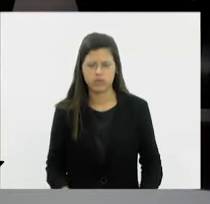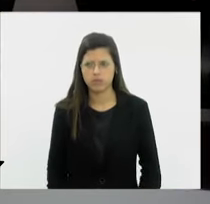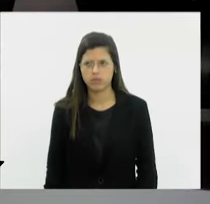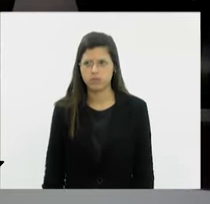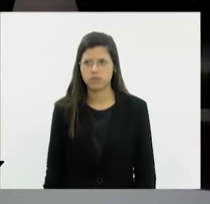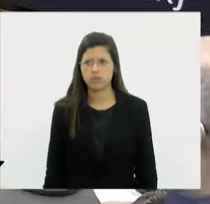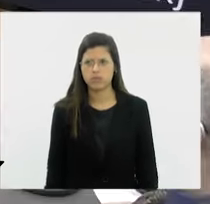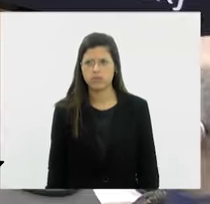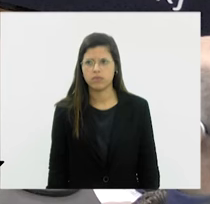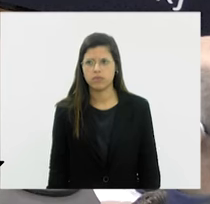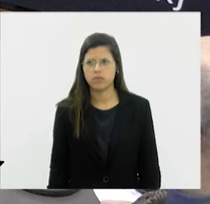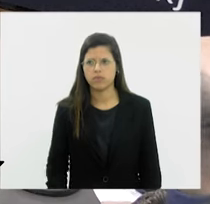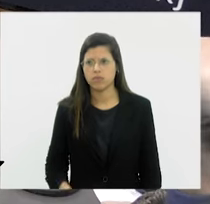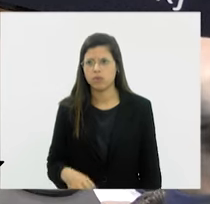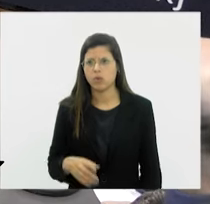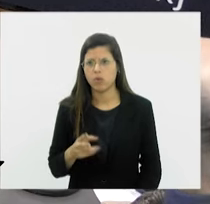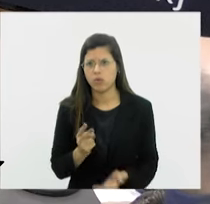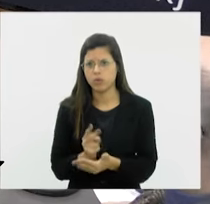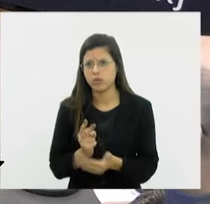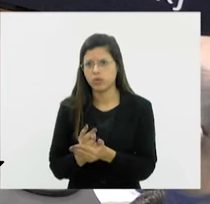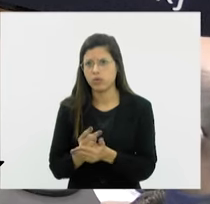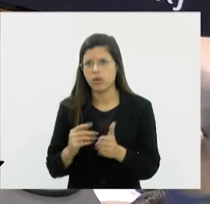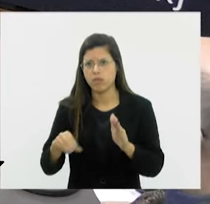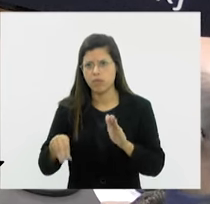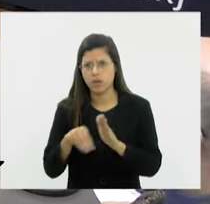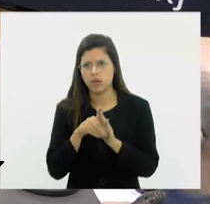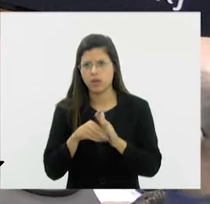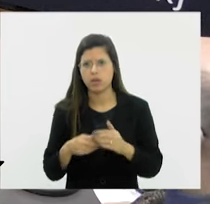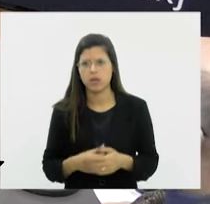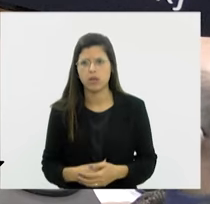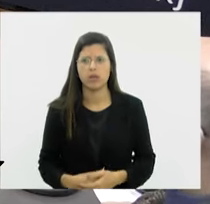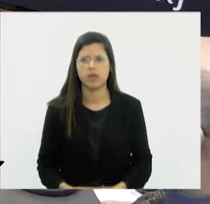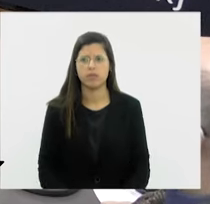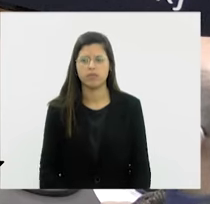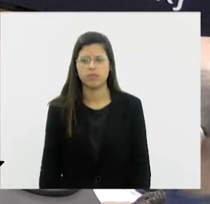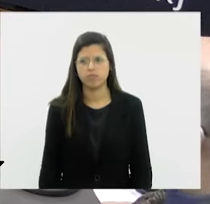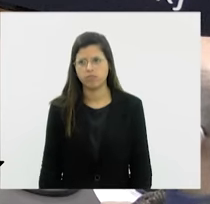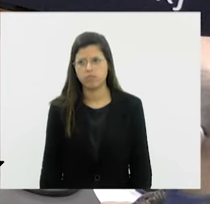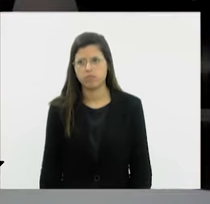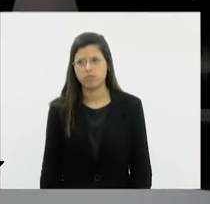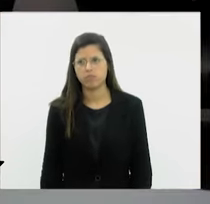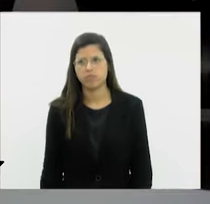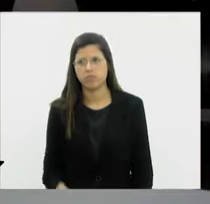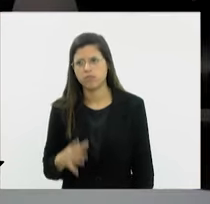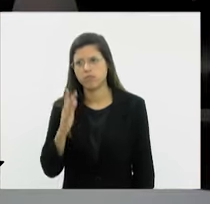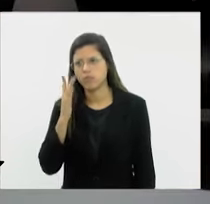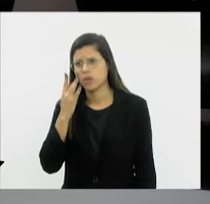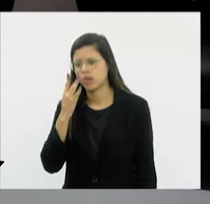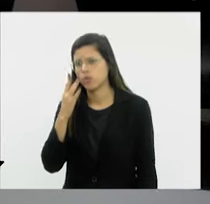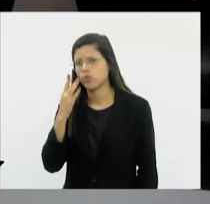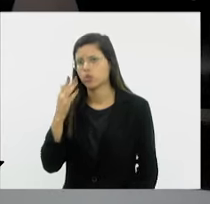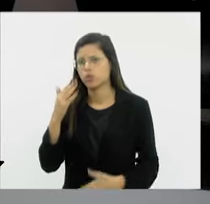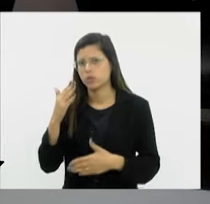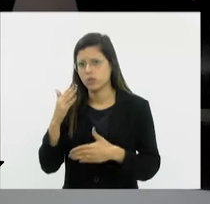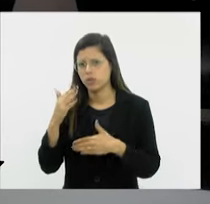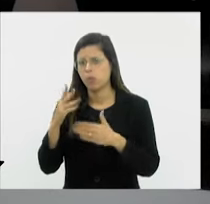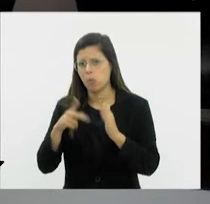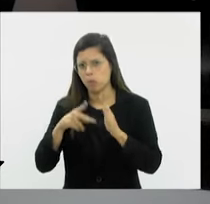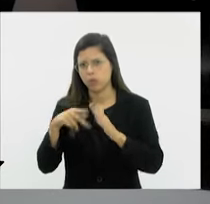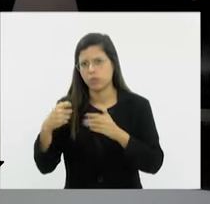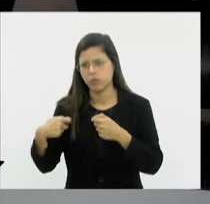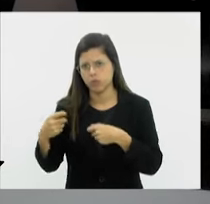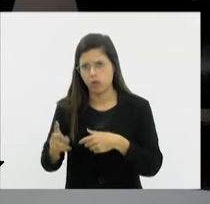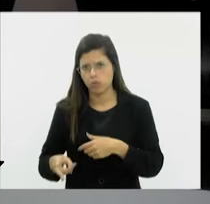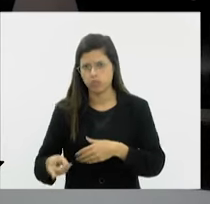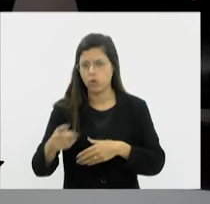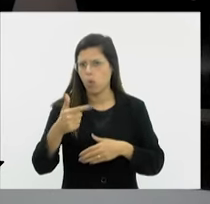Ainda está recebendo emenda. O processo não está... Então, acho que o que tem que acontecer é que o projeto tem que tramitar, ele vai receber outras emendas, uma